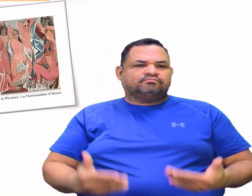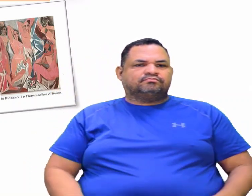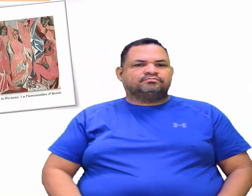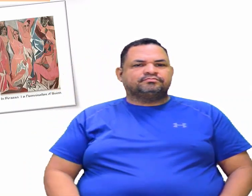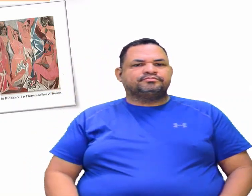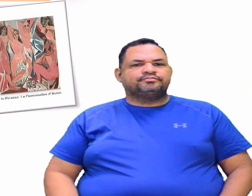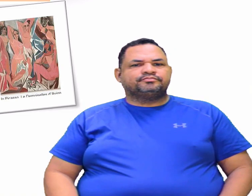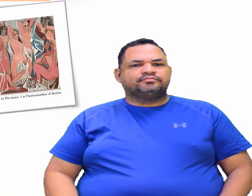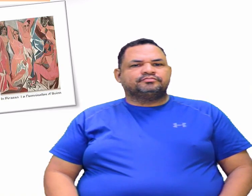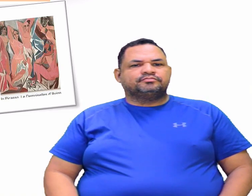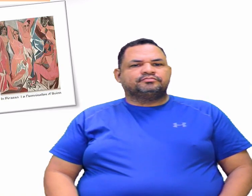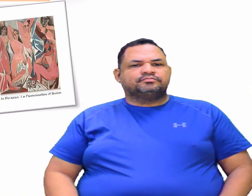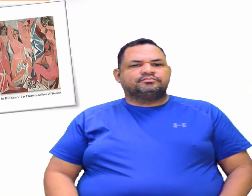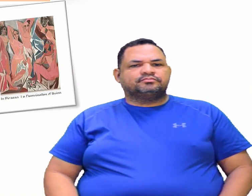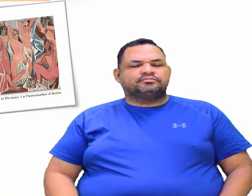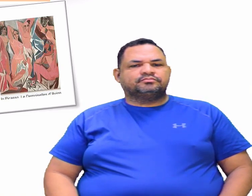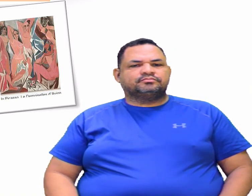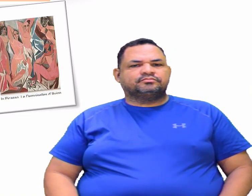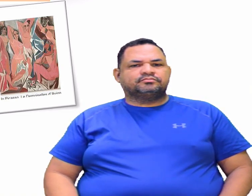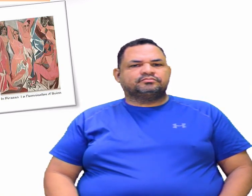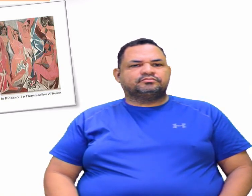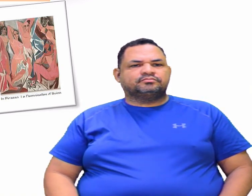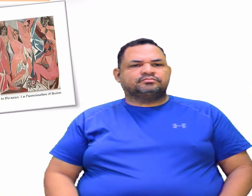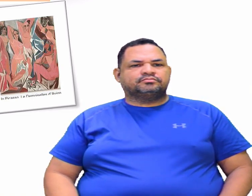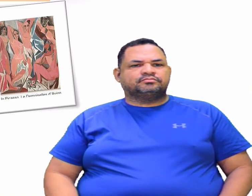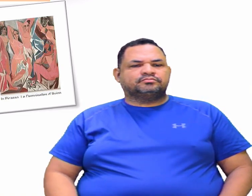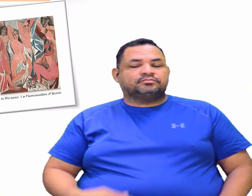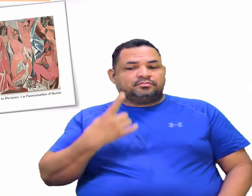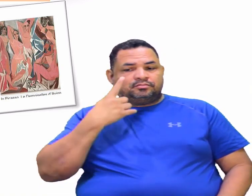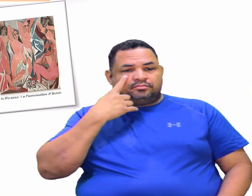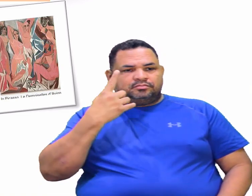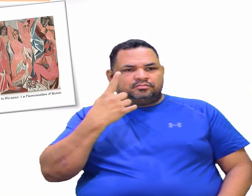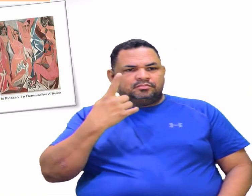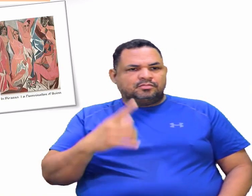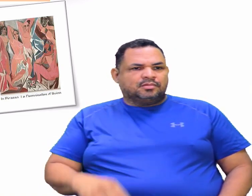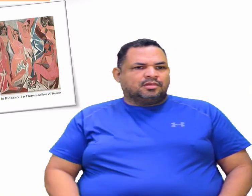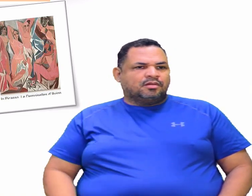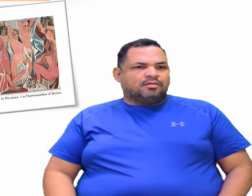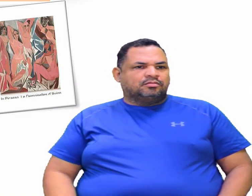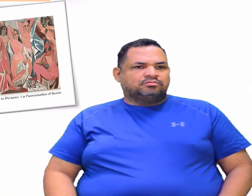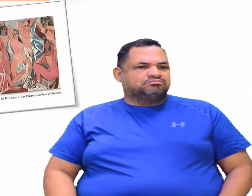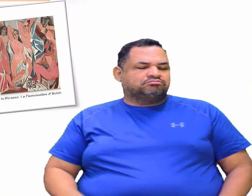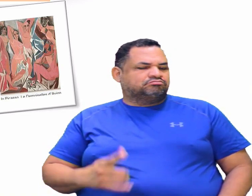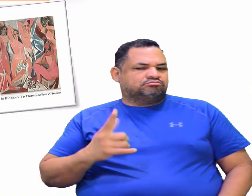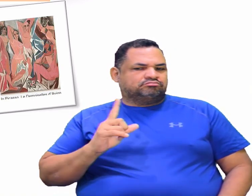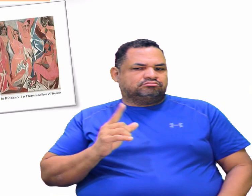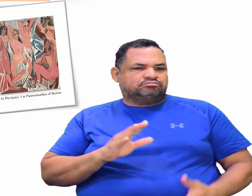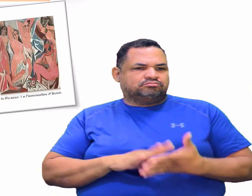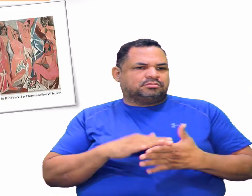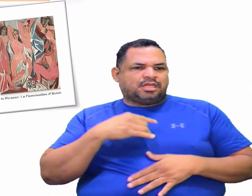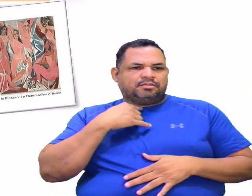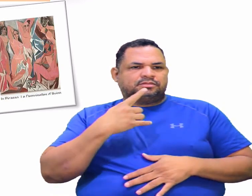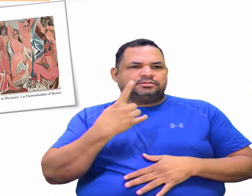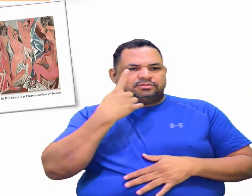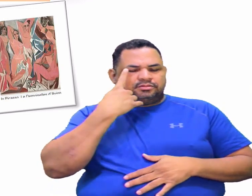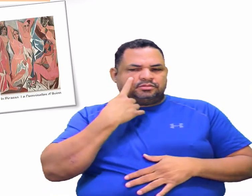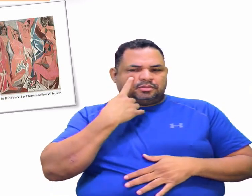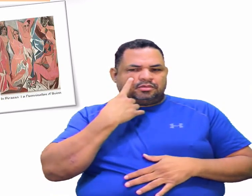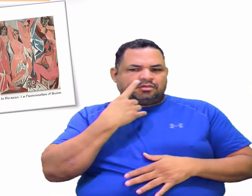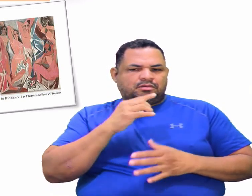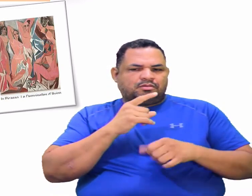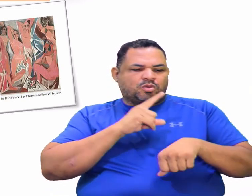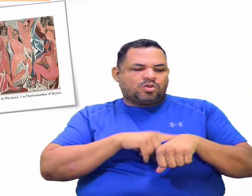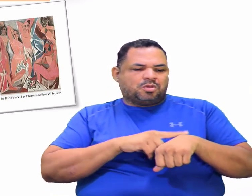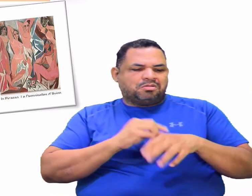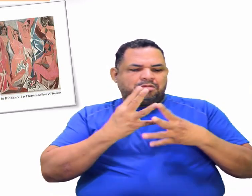né não é real a gente vê um relógio assim todo derretido né como essa